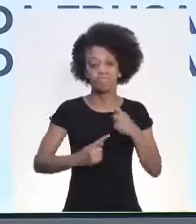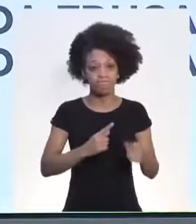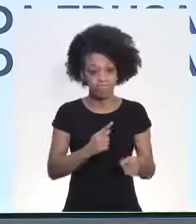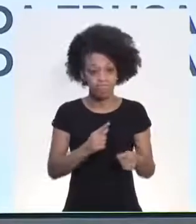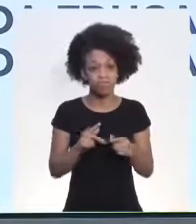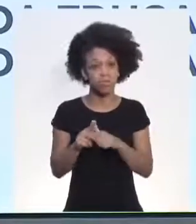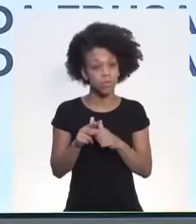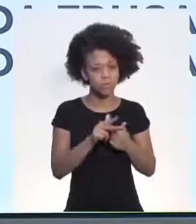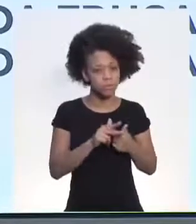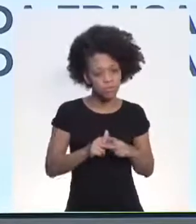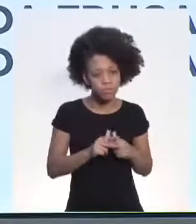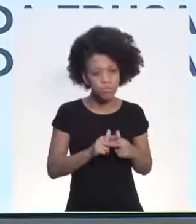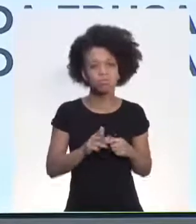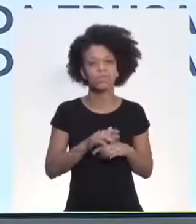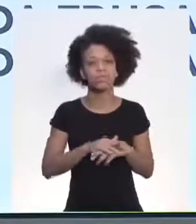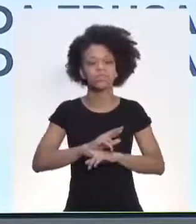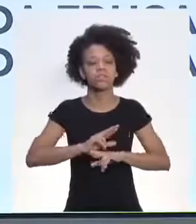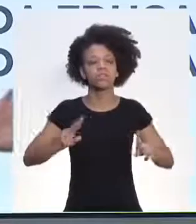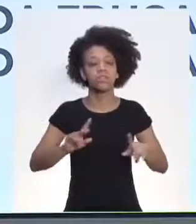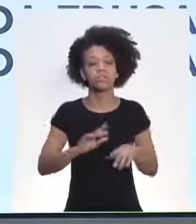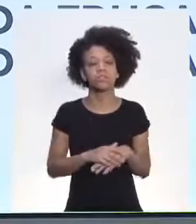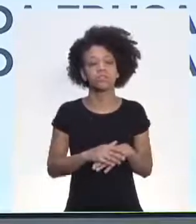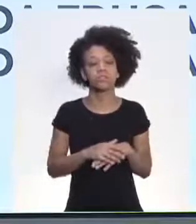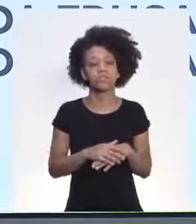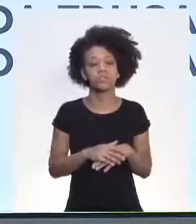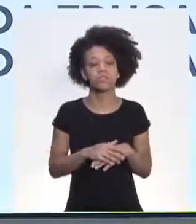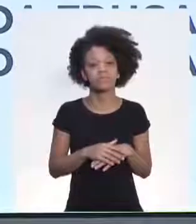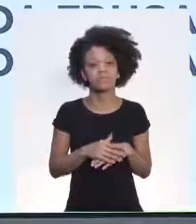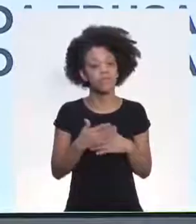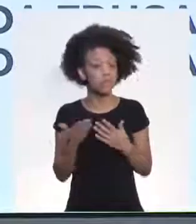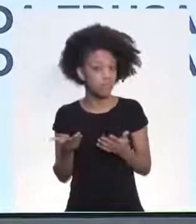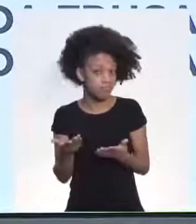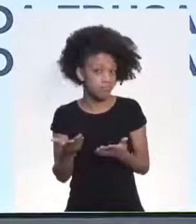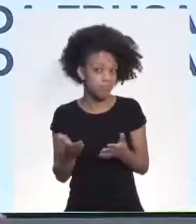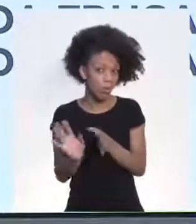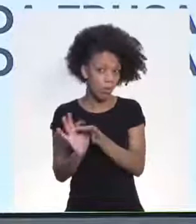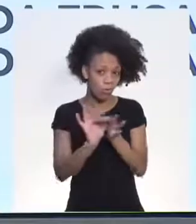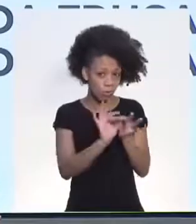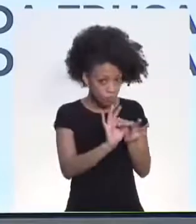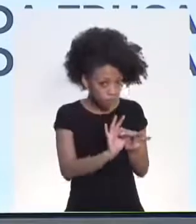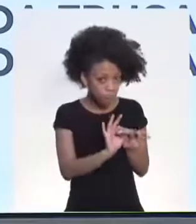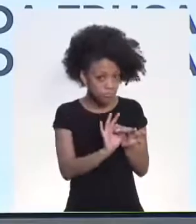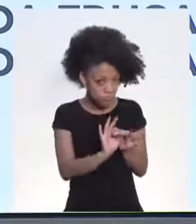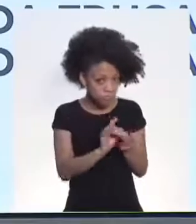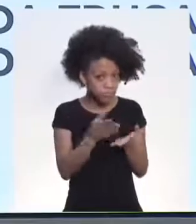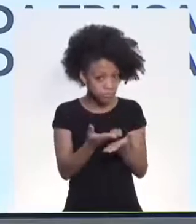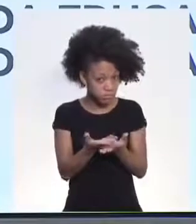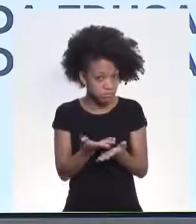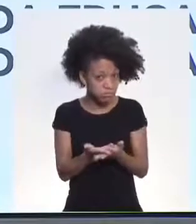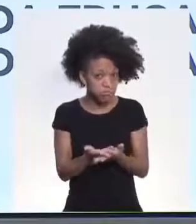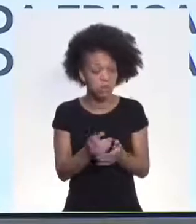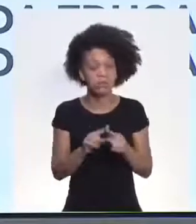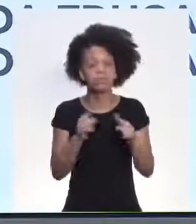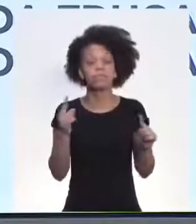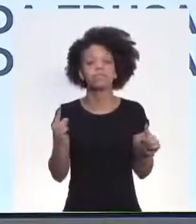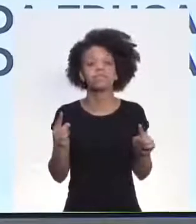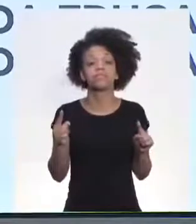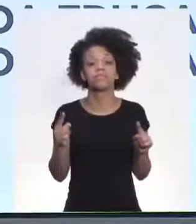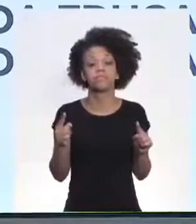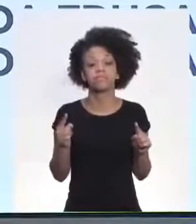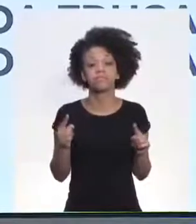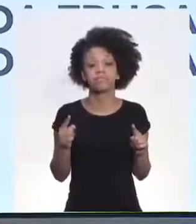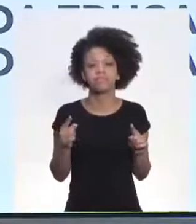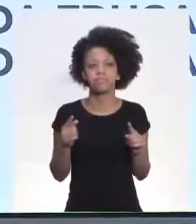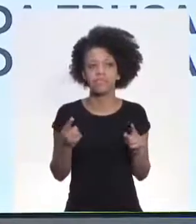um pouco diferentes aí, um pouquinho tem a ver com a aula, né, do contexto da aula, mas aí não é